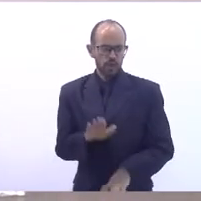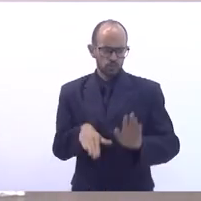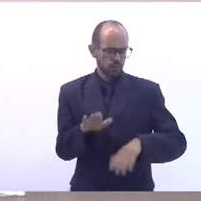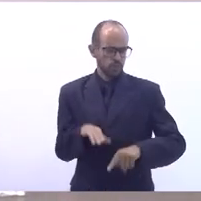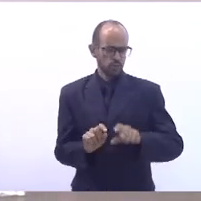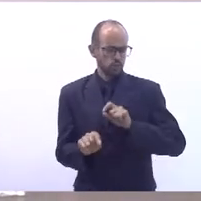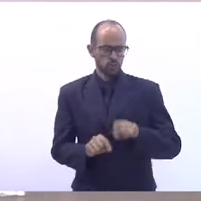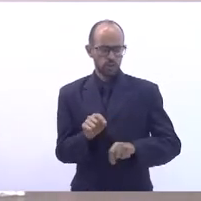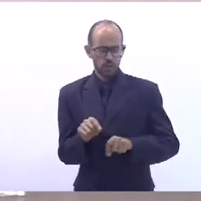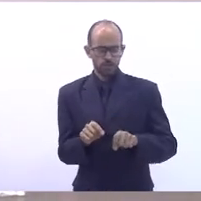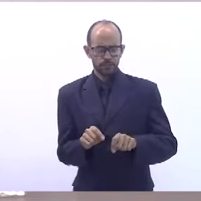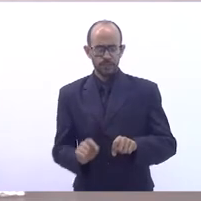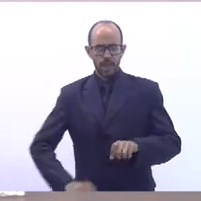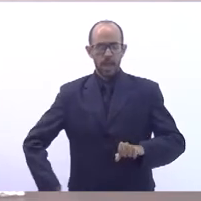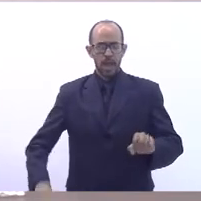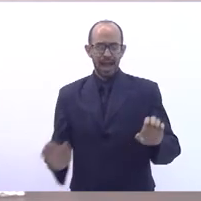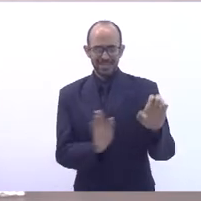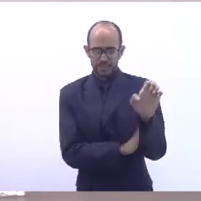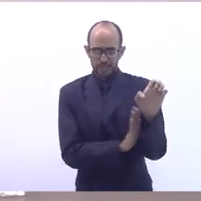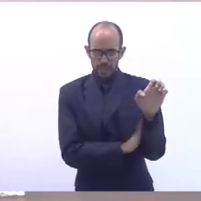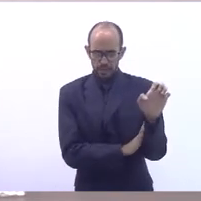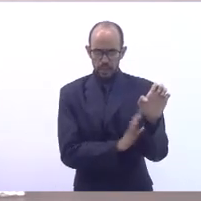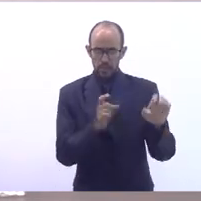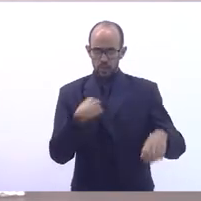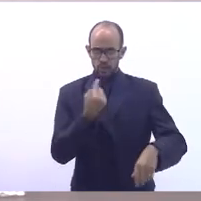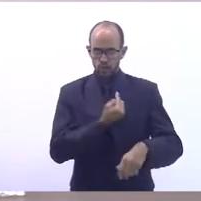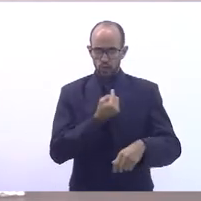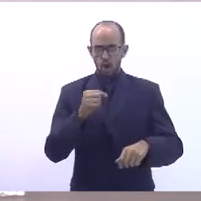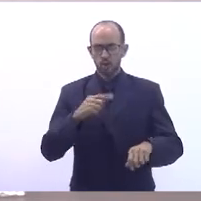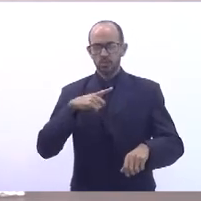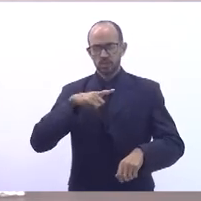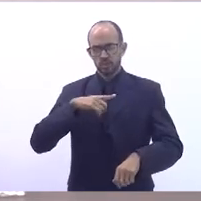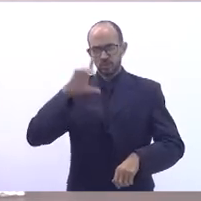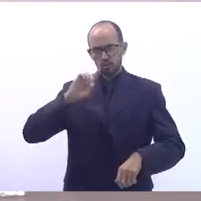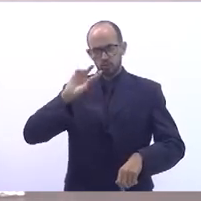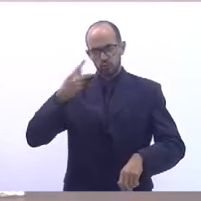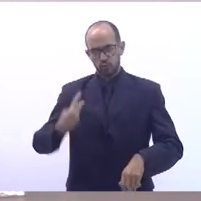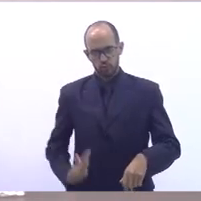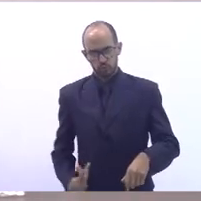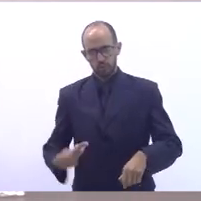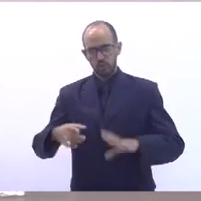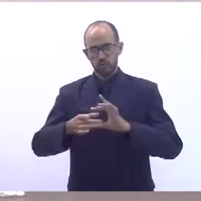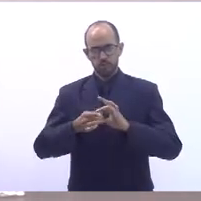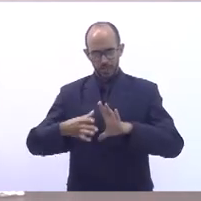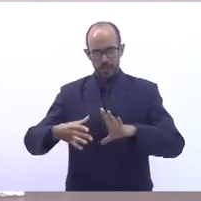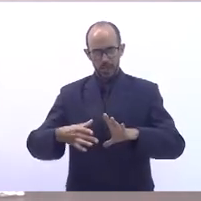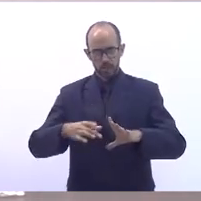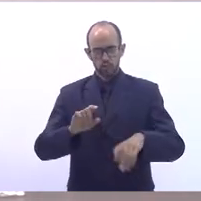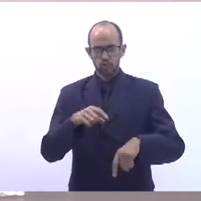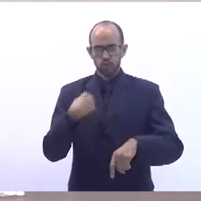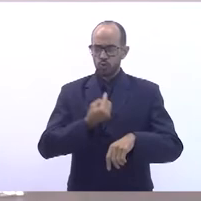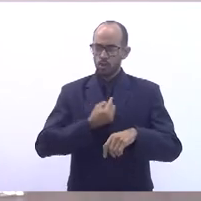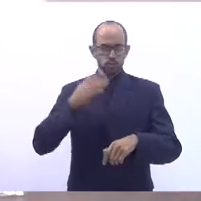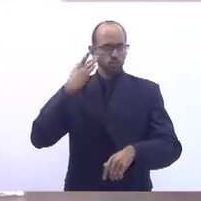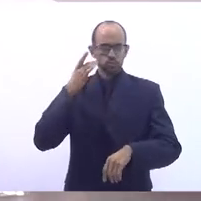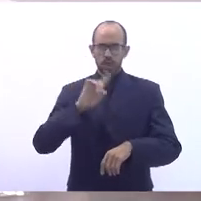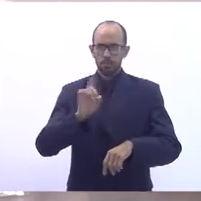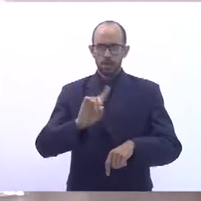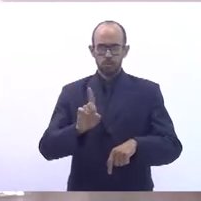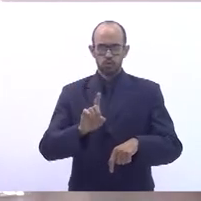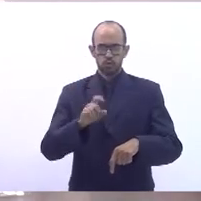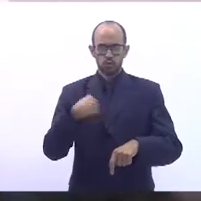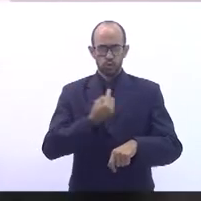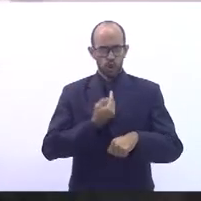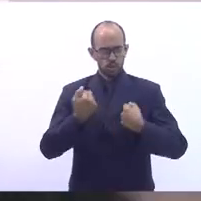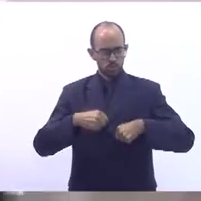a esquerda e nós humanistas libertários nós não nos damos conta de